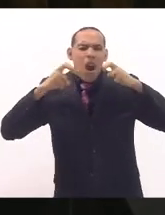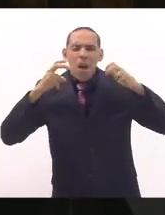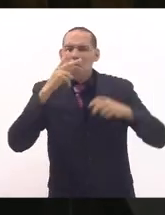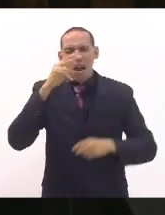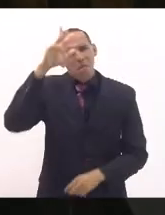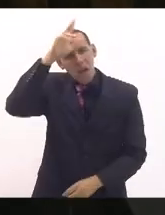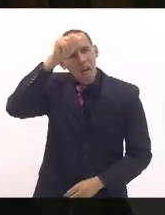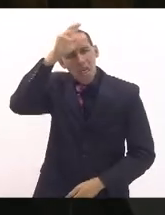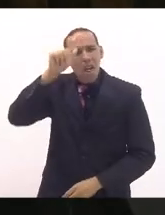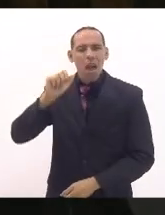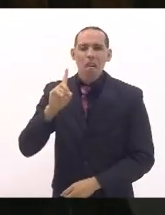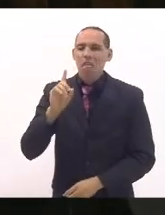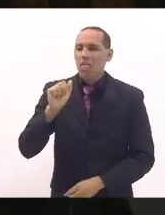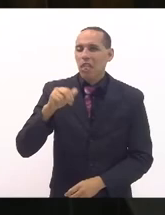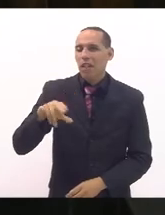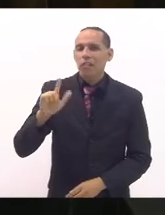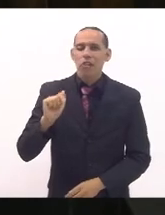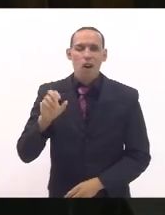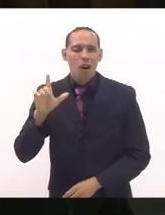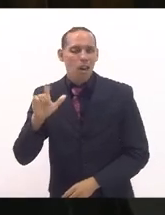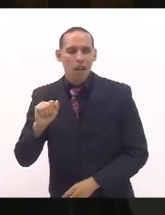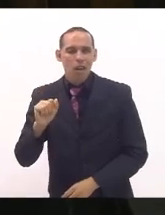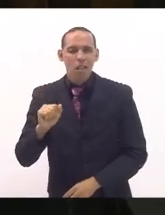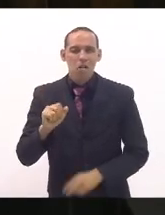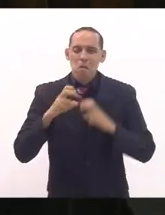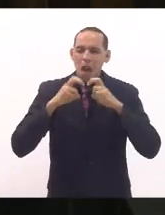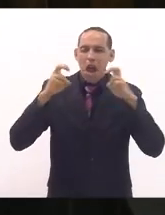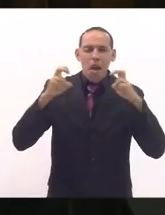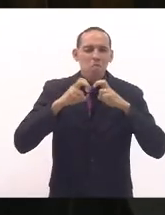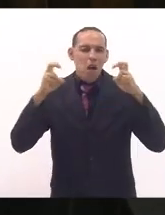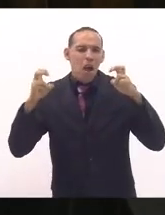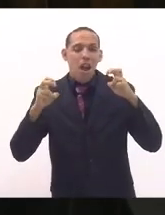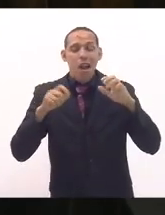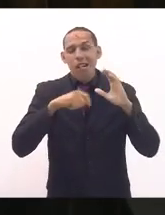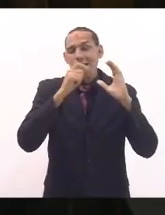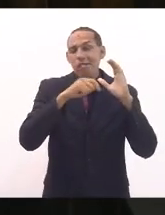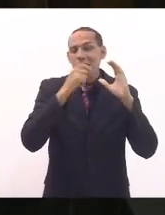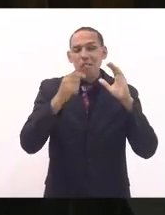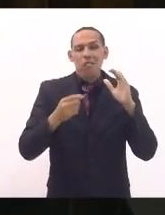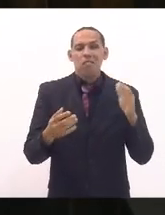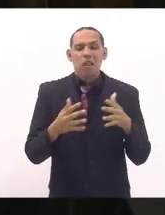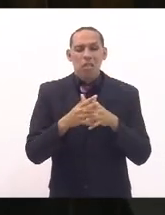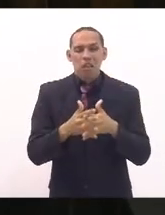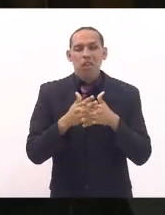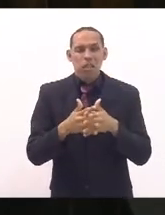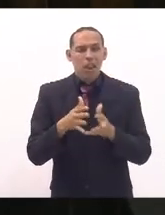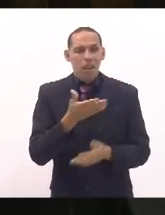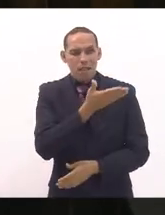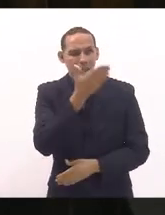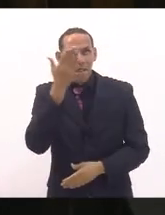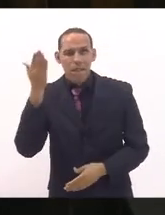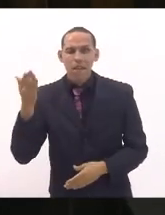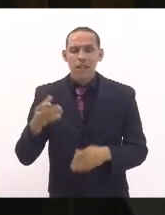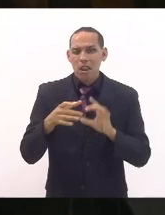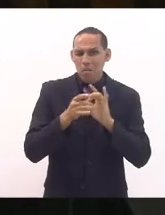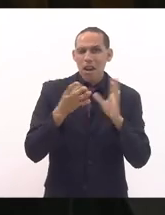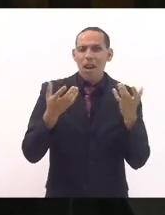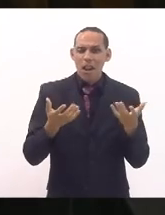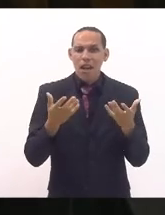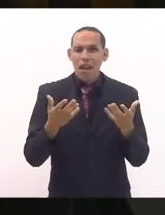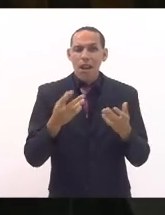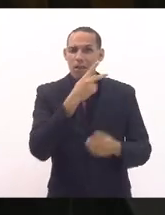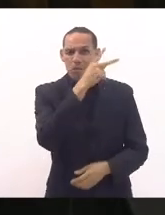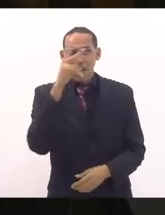de tanto que berraram, e aí atrapalharam meu vídeo. Eles querem a liberdade para eles, mas não para os